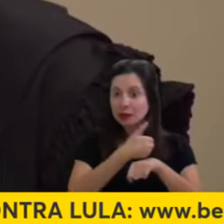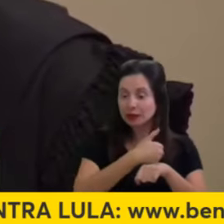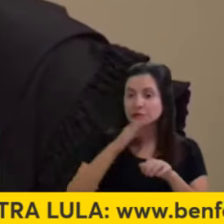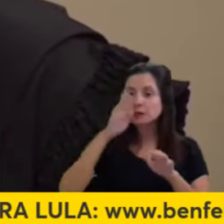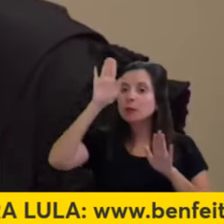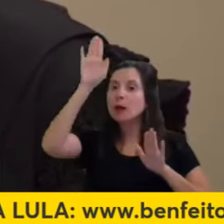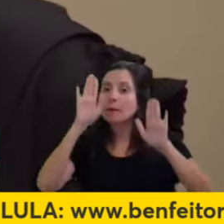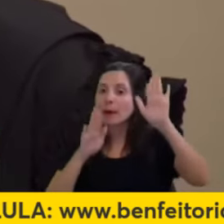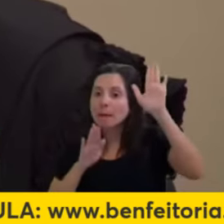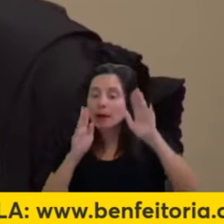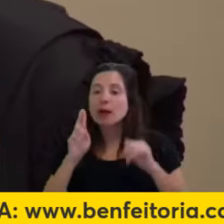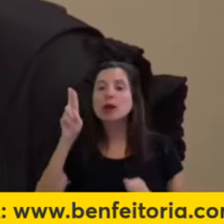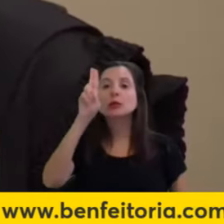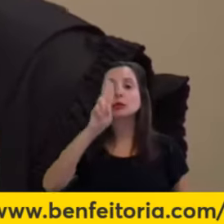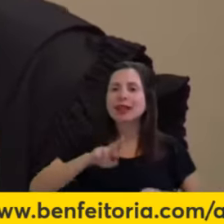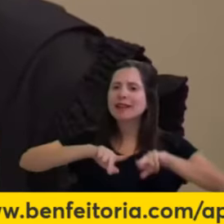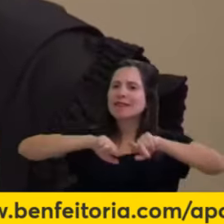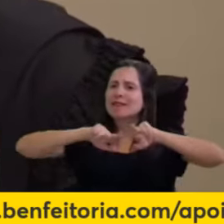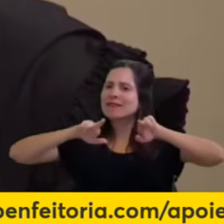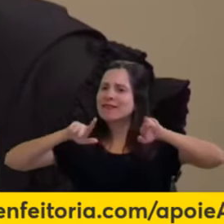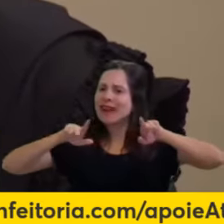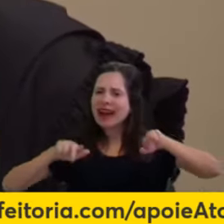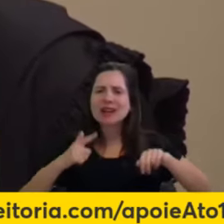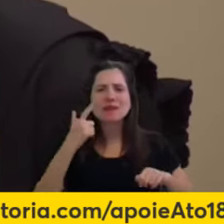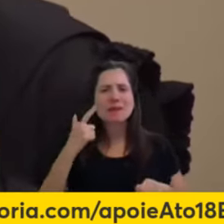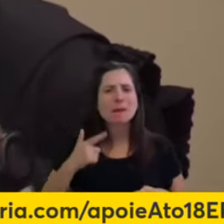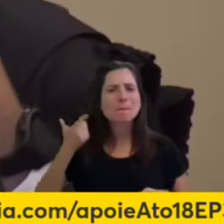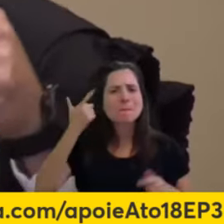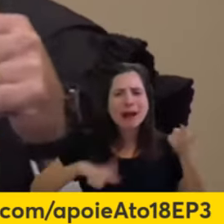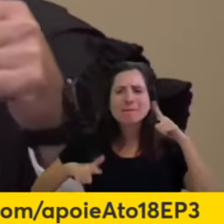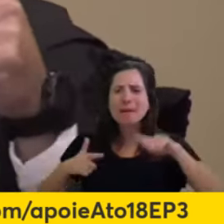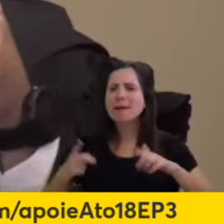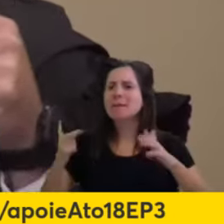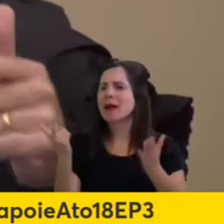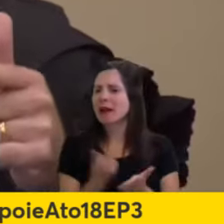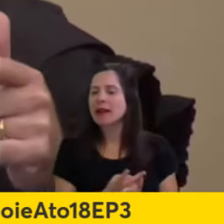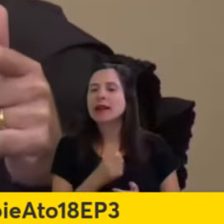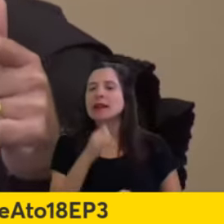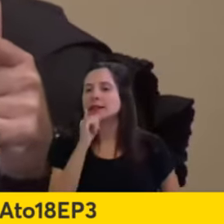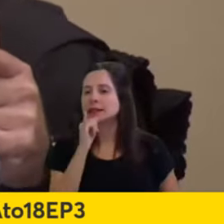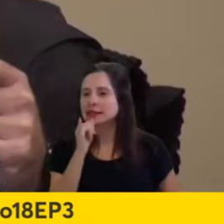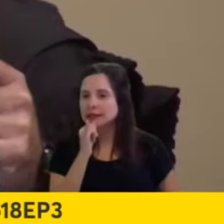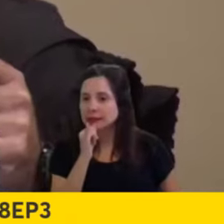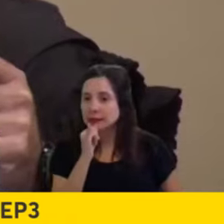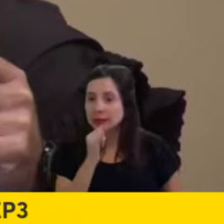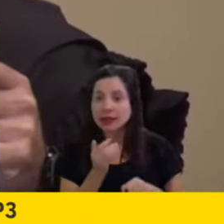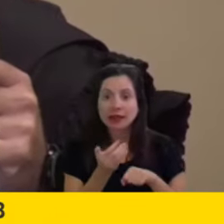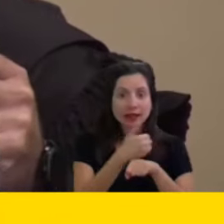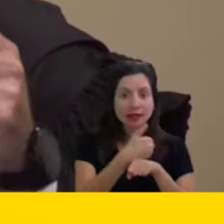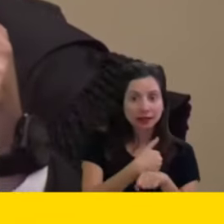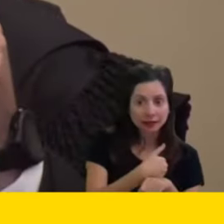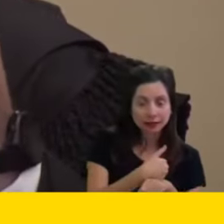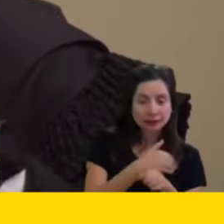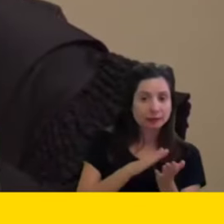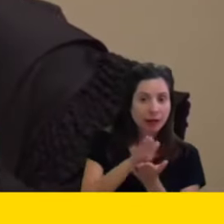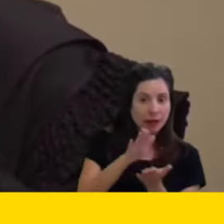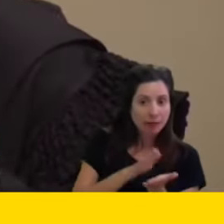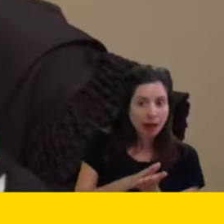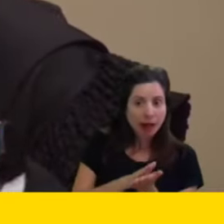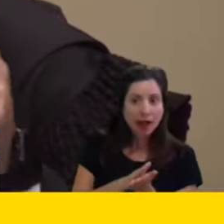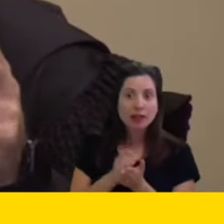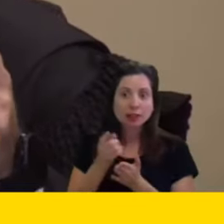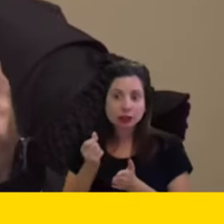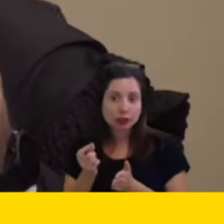teria se utilizado de diversas outras ilegalidades tais como antecipação de despesas eleitorais mediante Constituição de caixa do tendo como